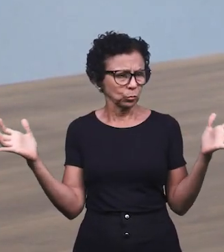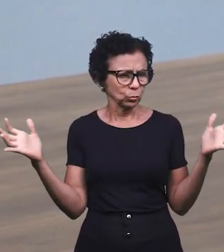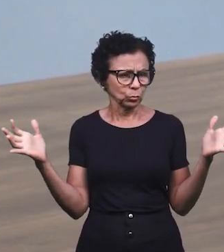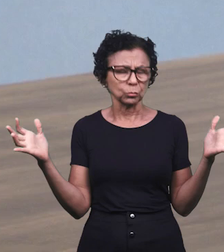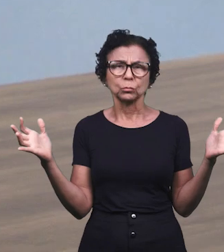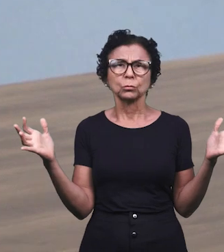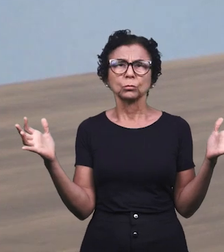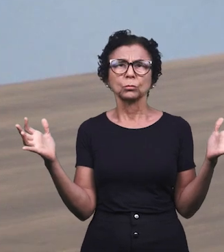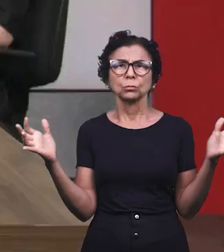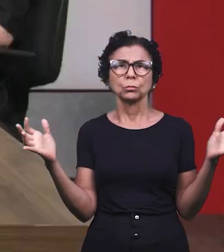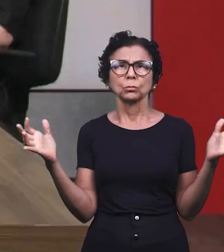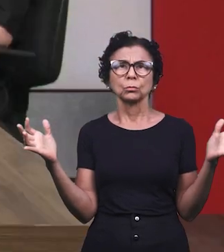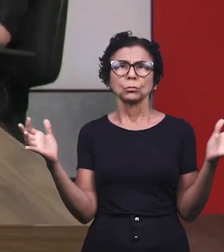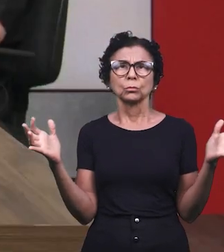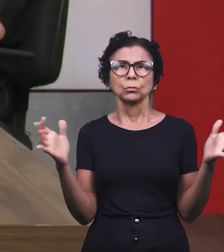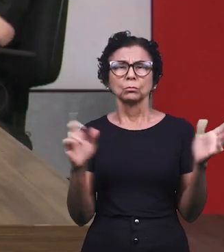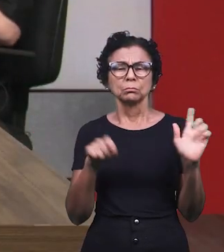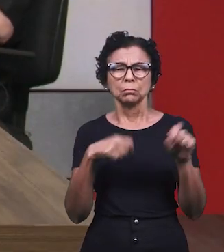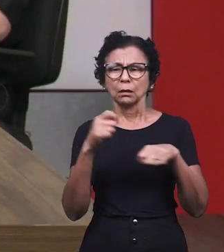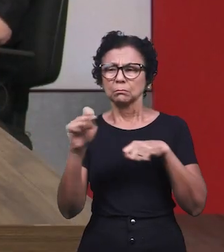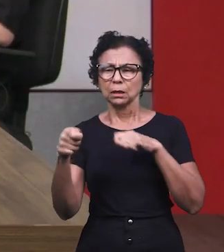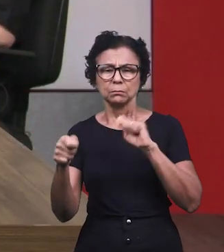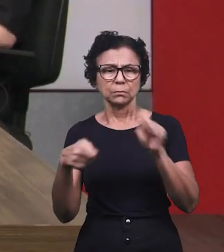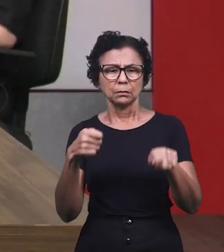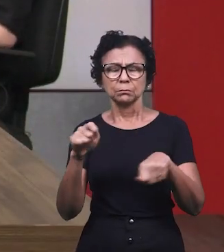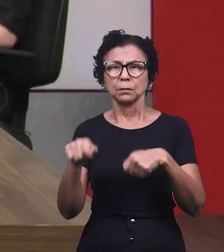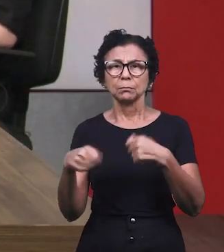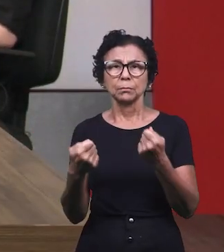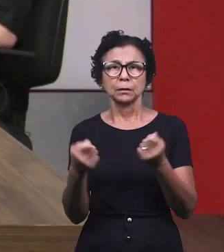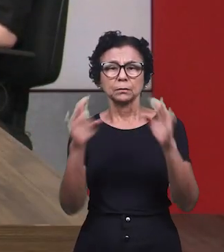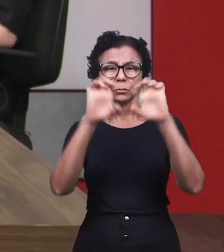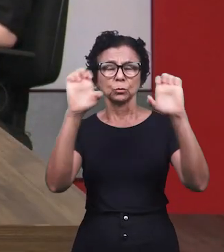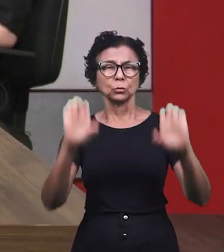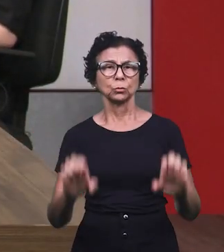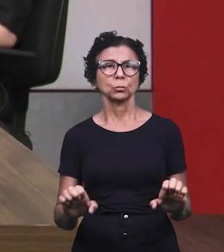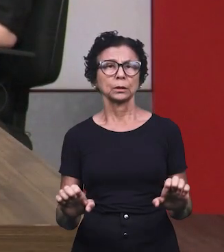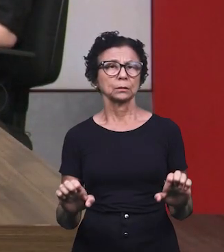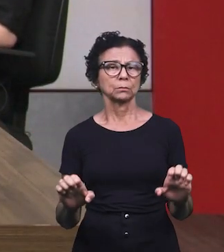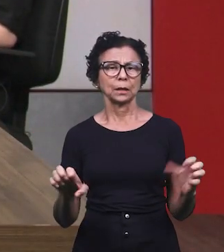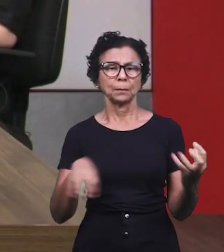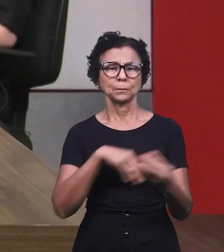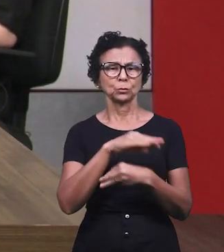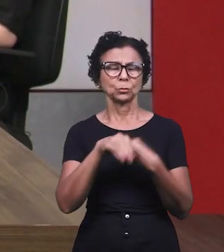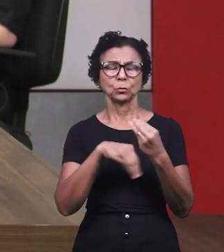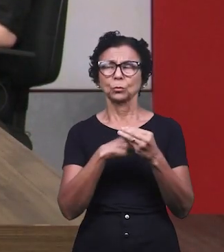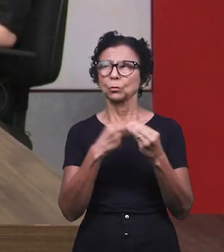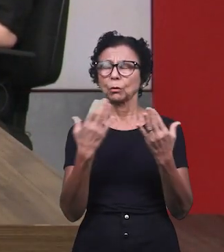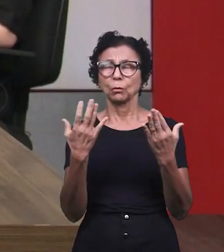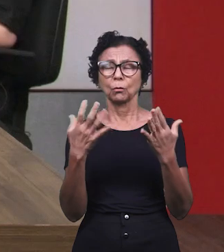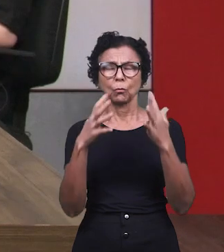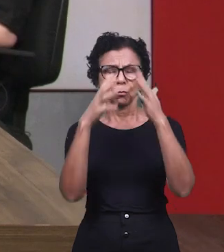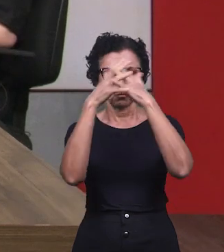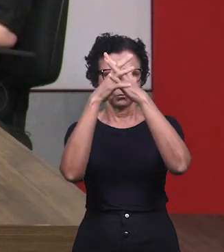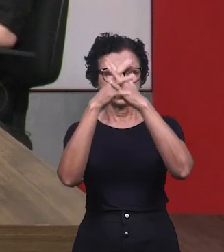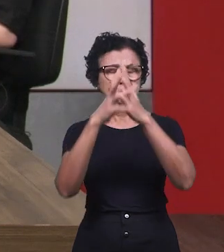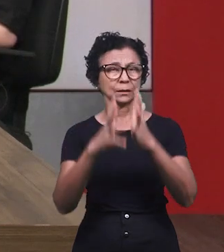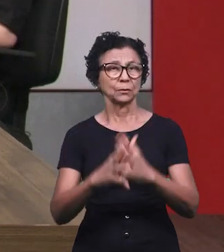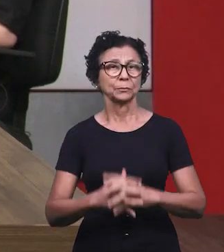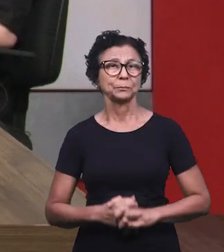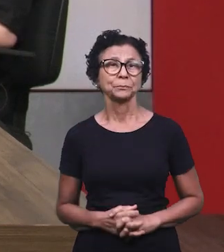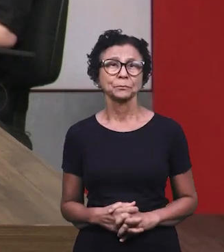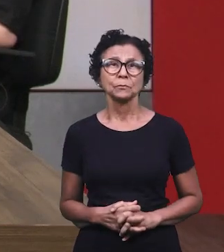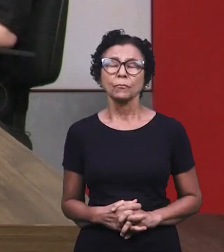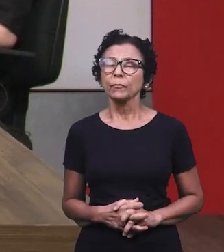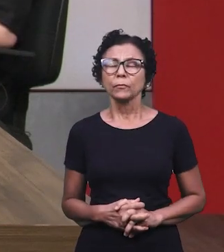tem estrutura. Polui, né? Fica poluindo. Polui, né? E além da poluição, não dá entendimento. Porque